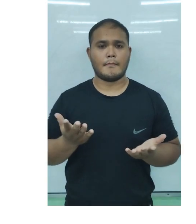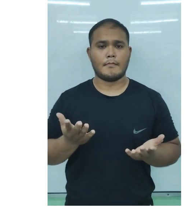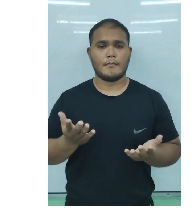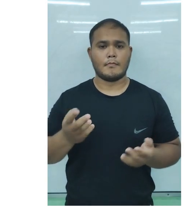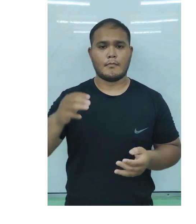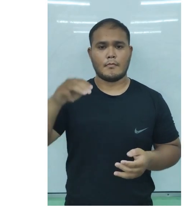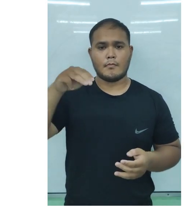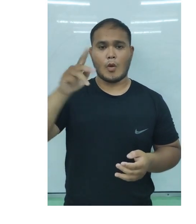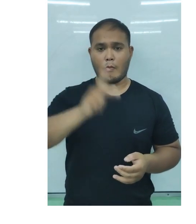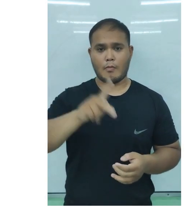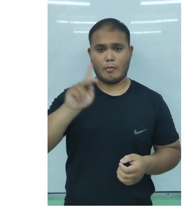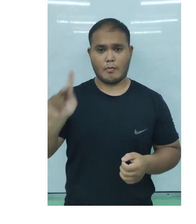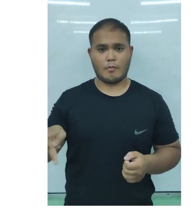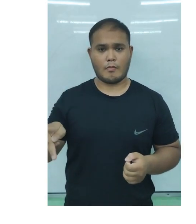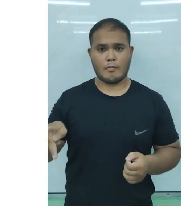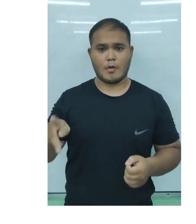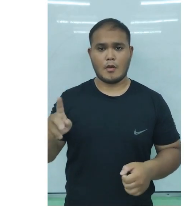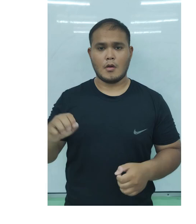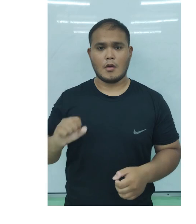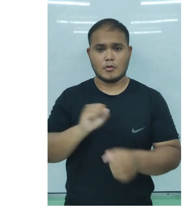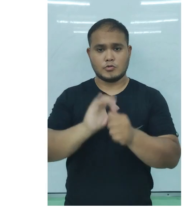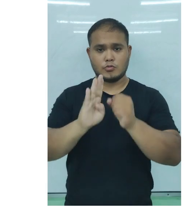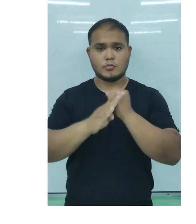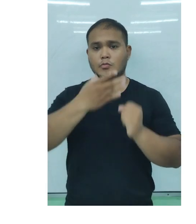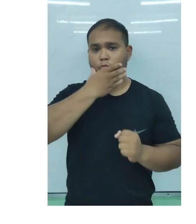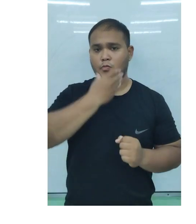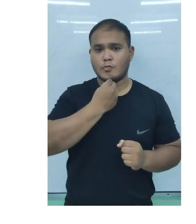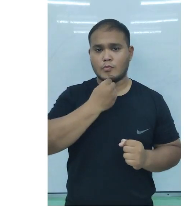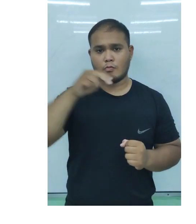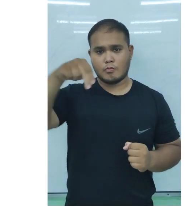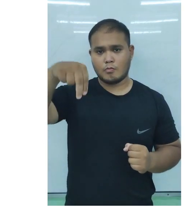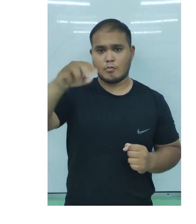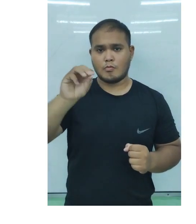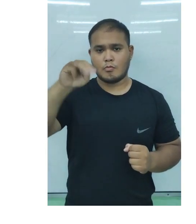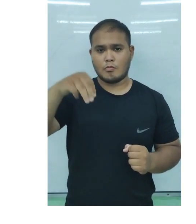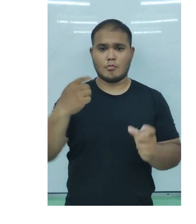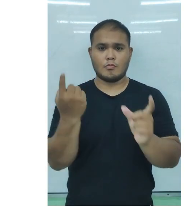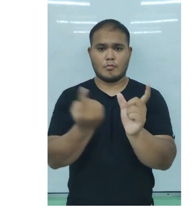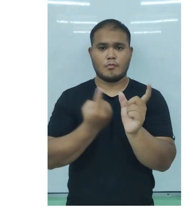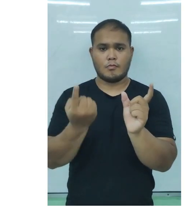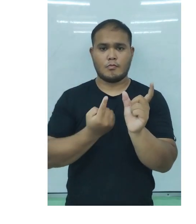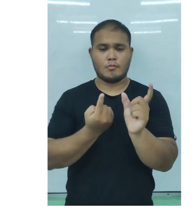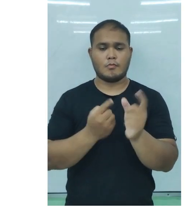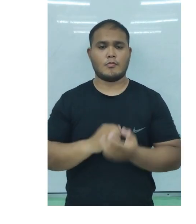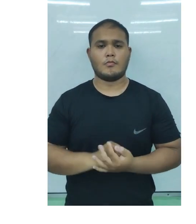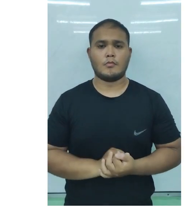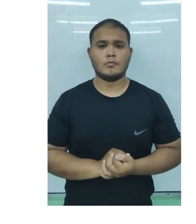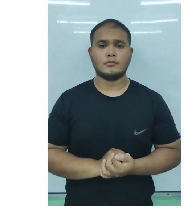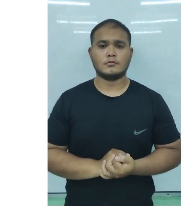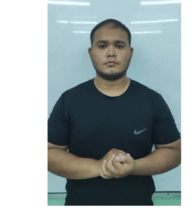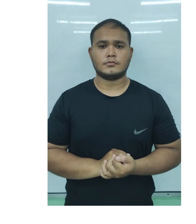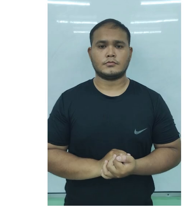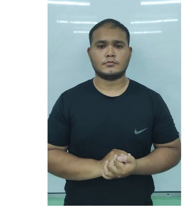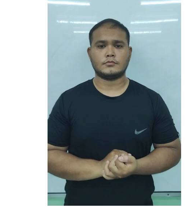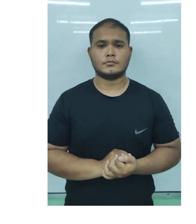singular. A gente tem aqui a preposição. Temos insula, que